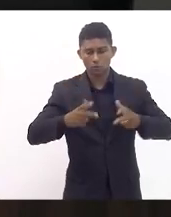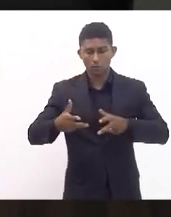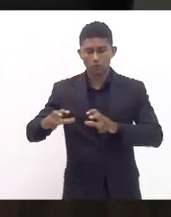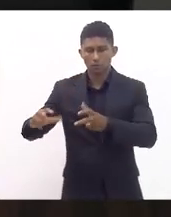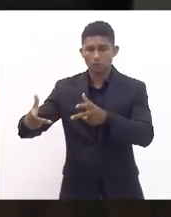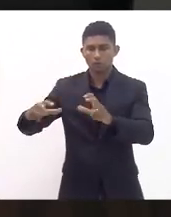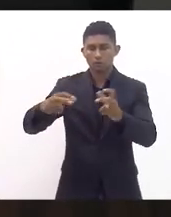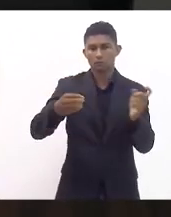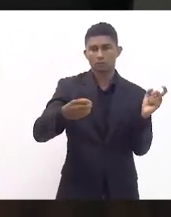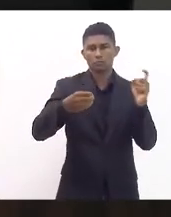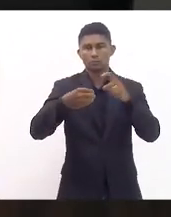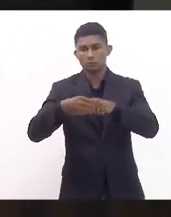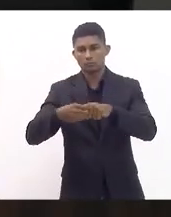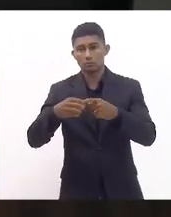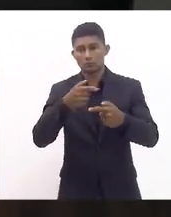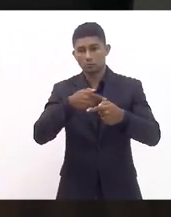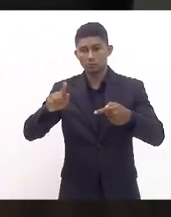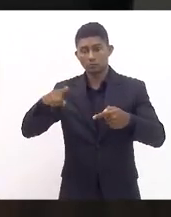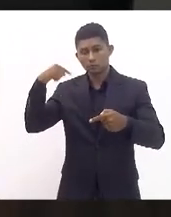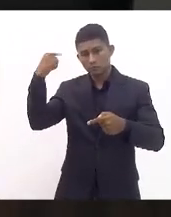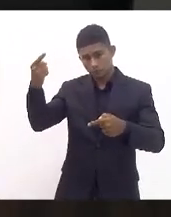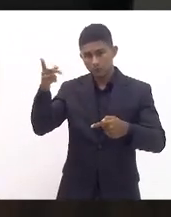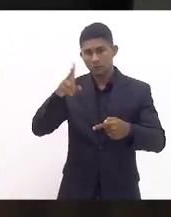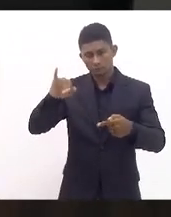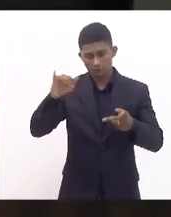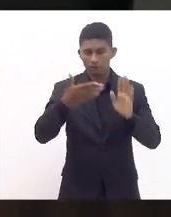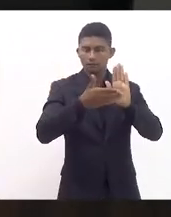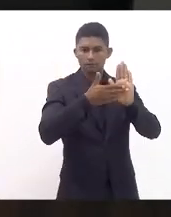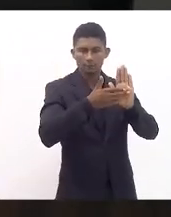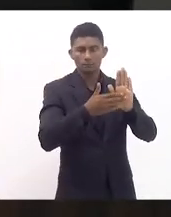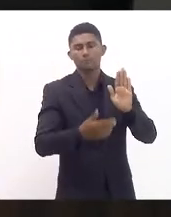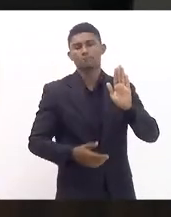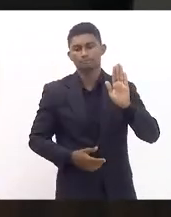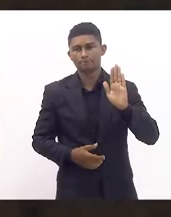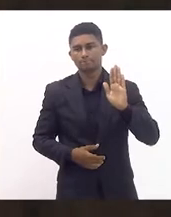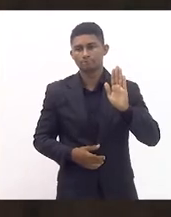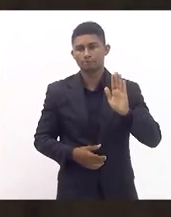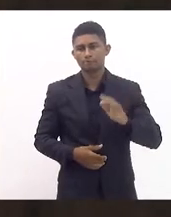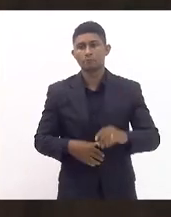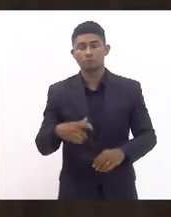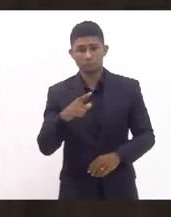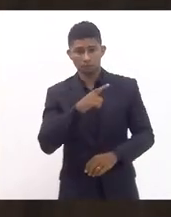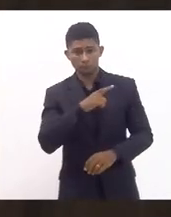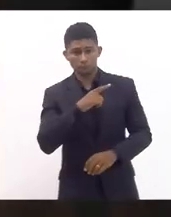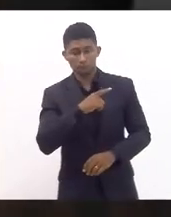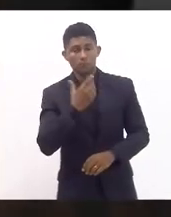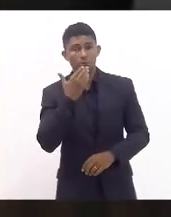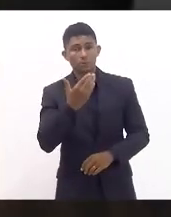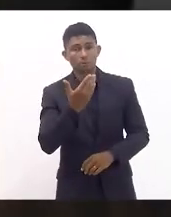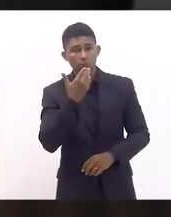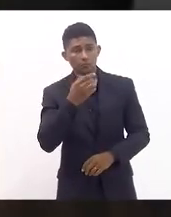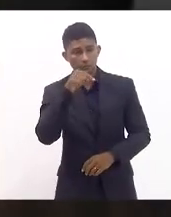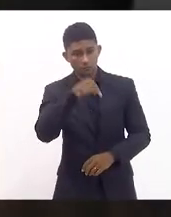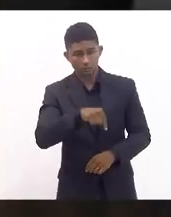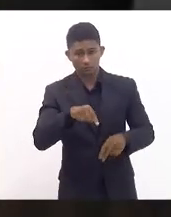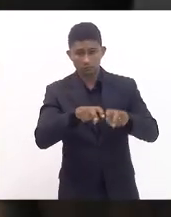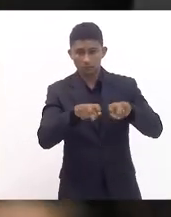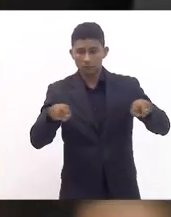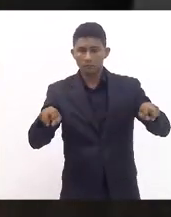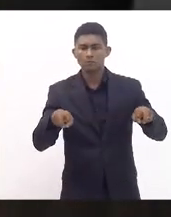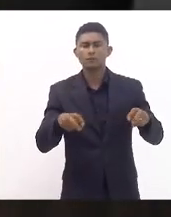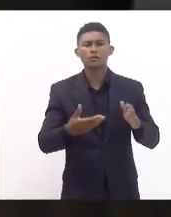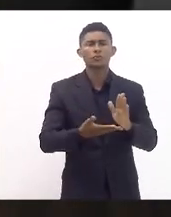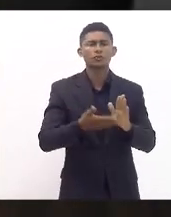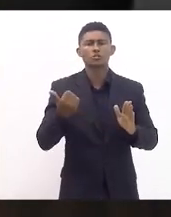comissões. Pela ordem. Na próxima semana estará em pauta. Há sobre a mesa requerimentos. Requer a retirada em definitivo do projeto